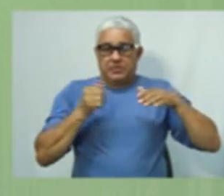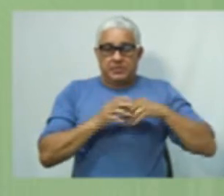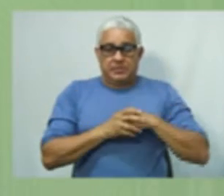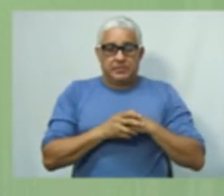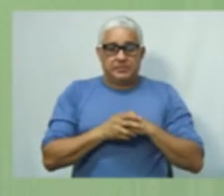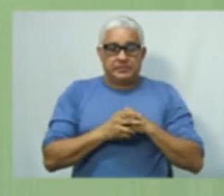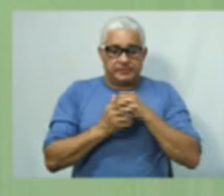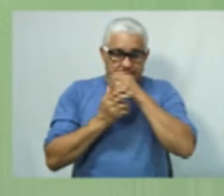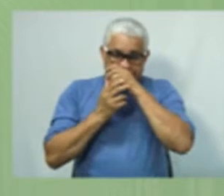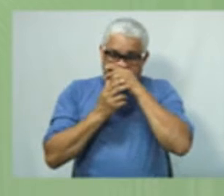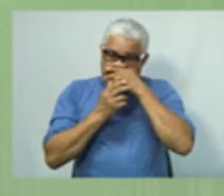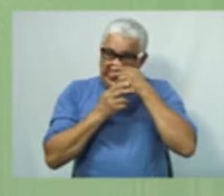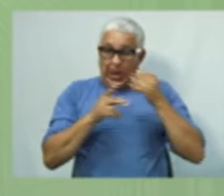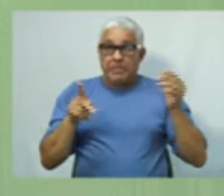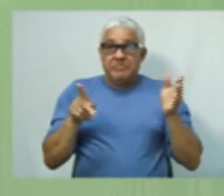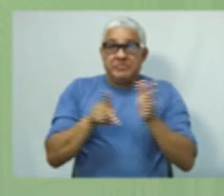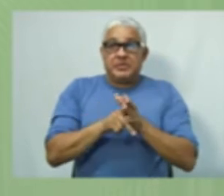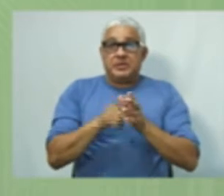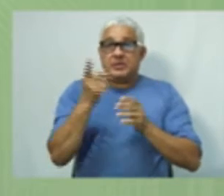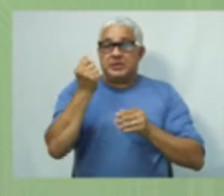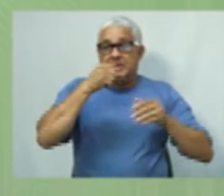é você fazer o seu